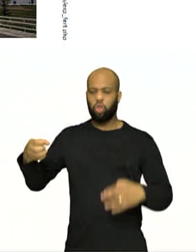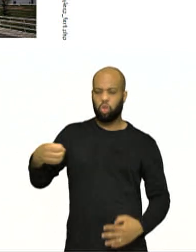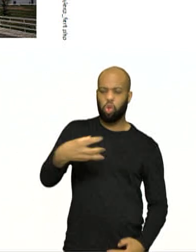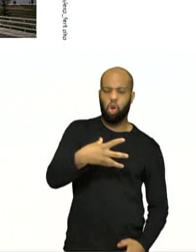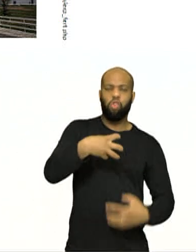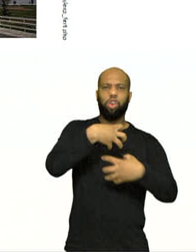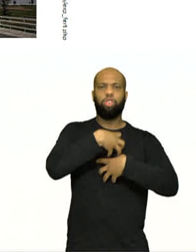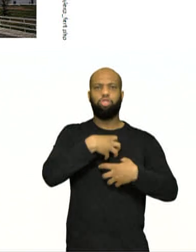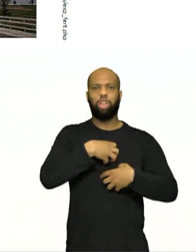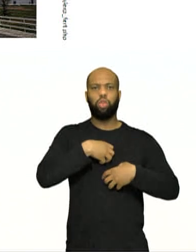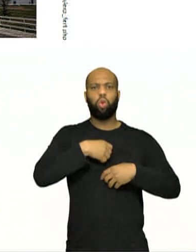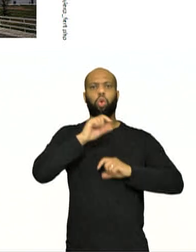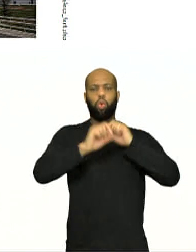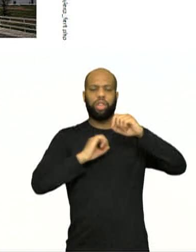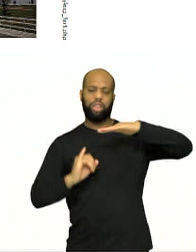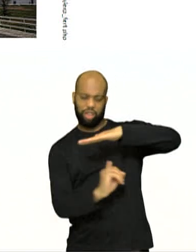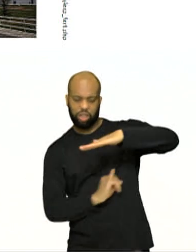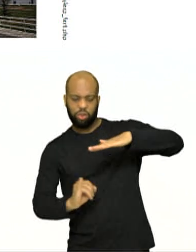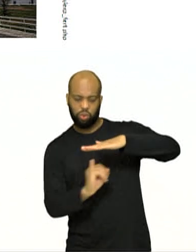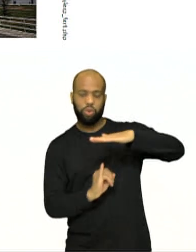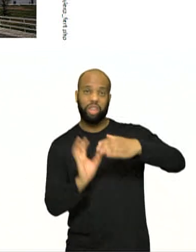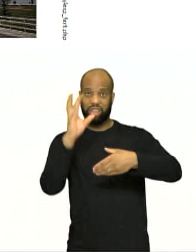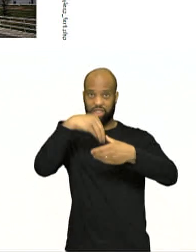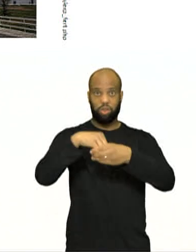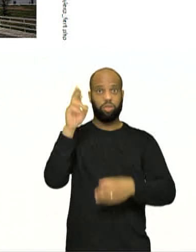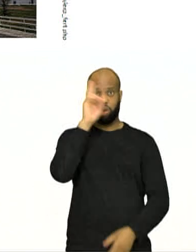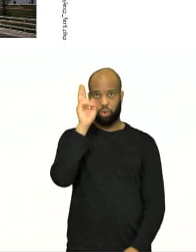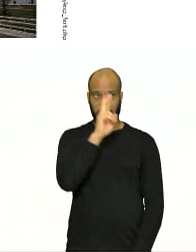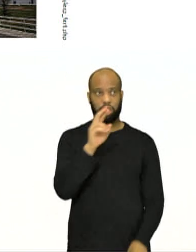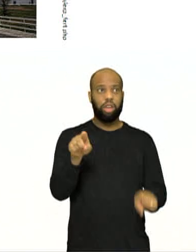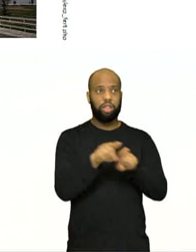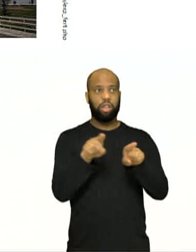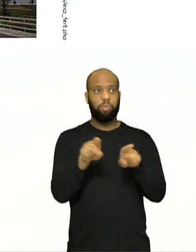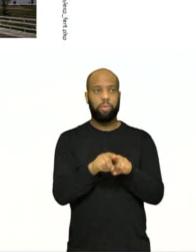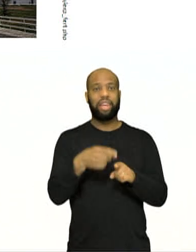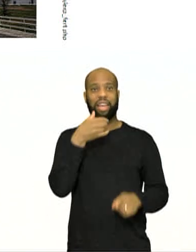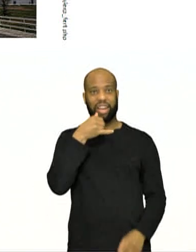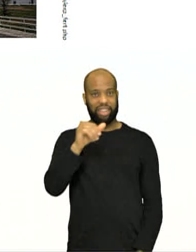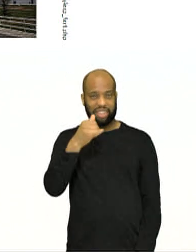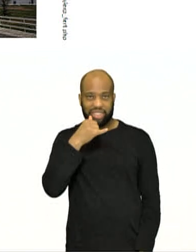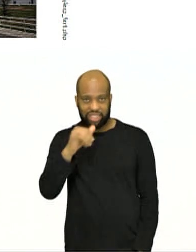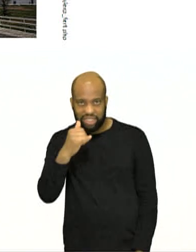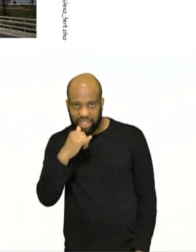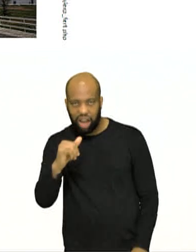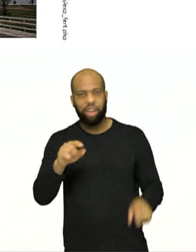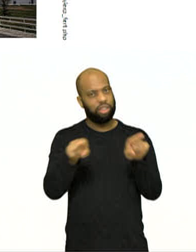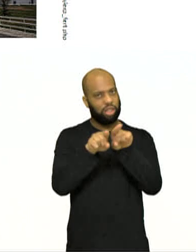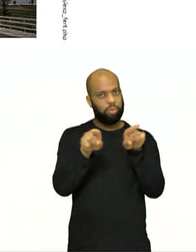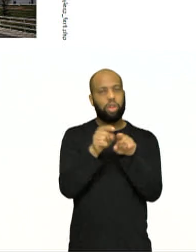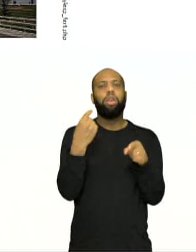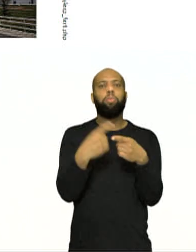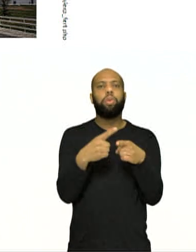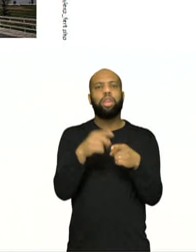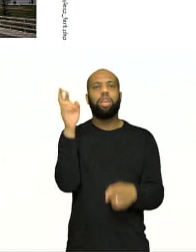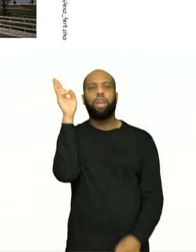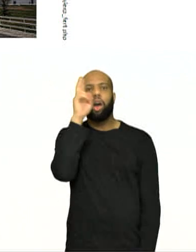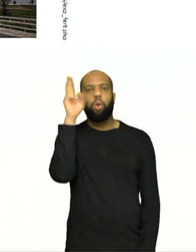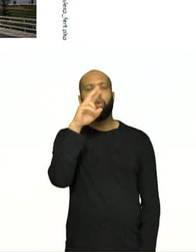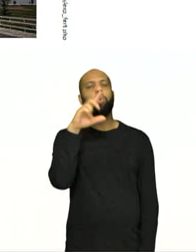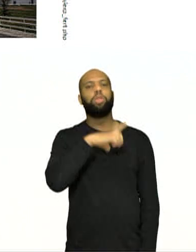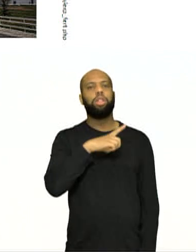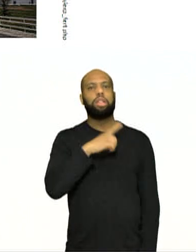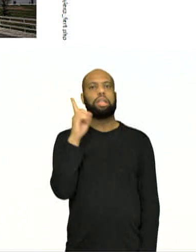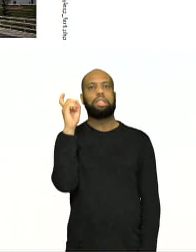produção industrial do país e também a questão da eletricidade. A Rússia enfrenta